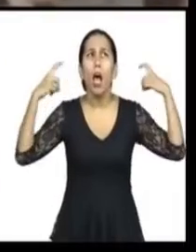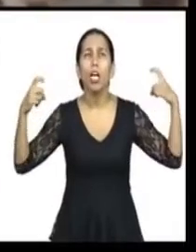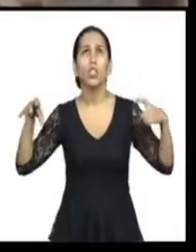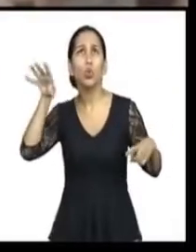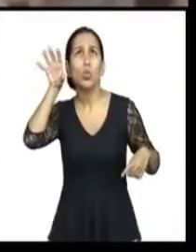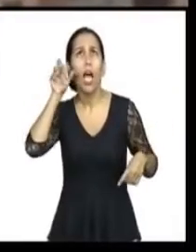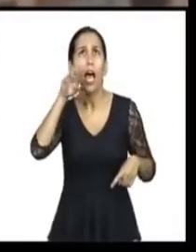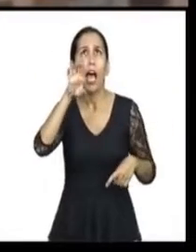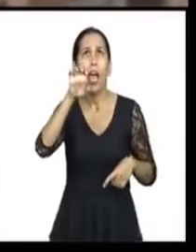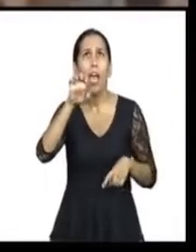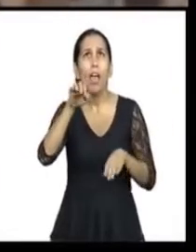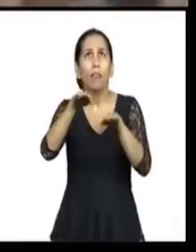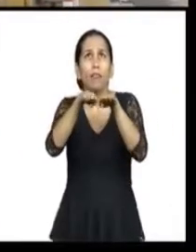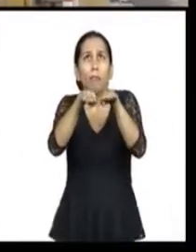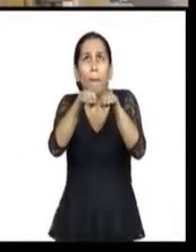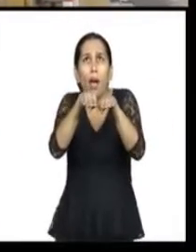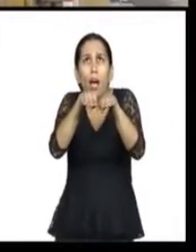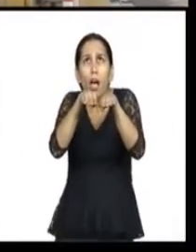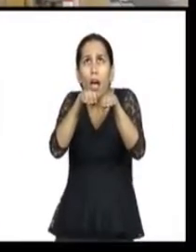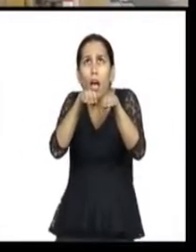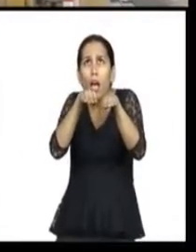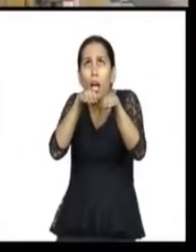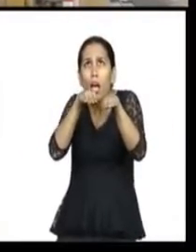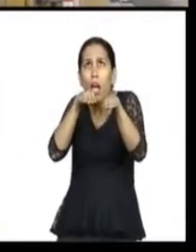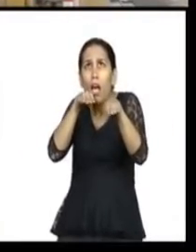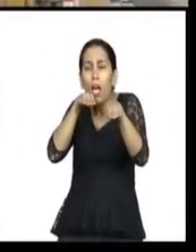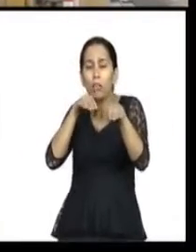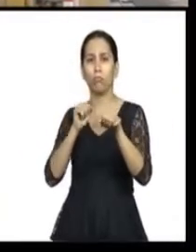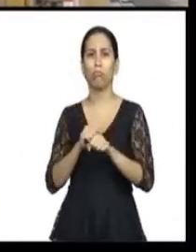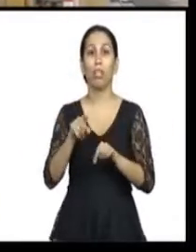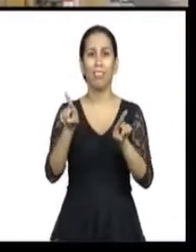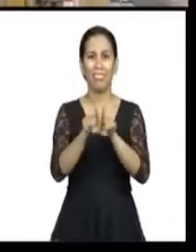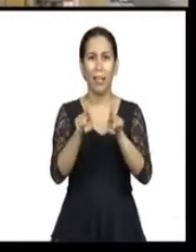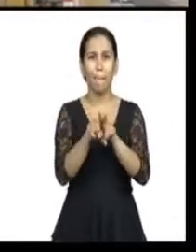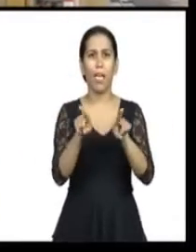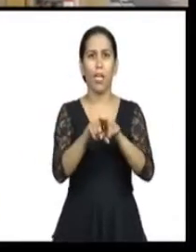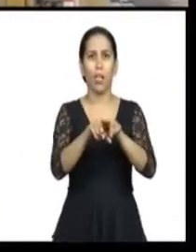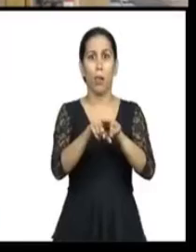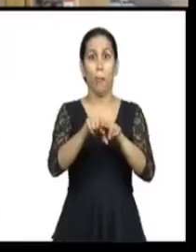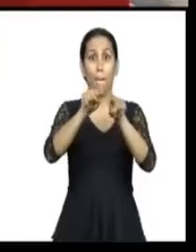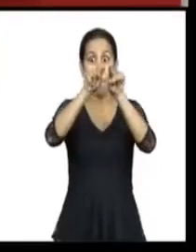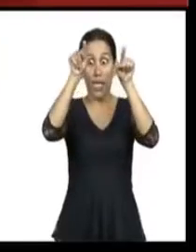E ainda, verifique os freios e a calibragem dos pneus.